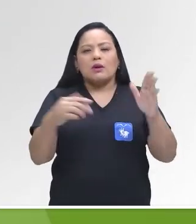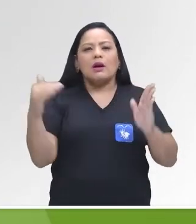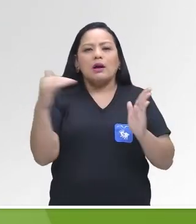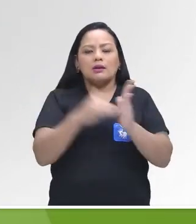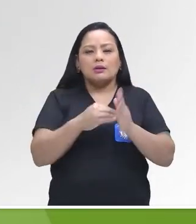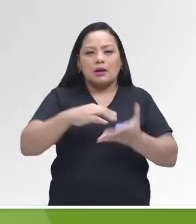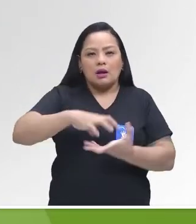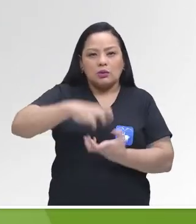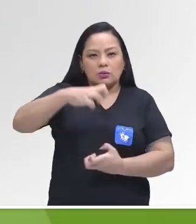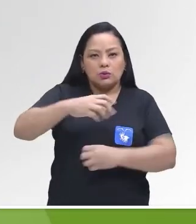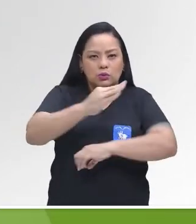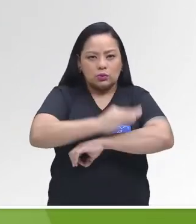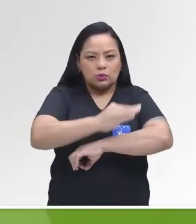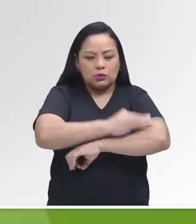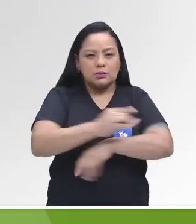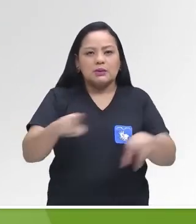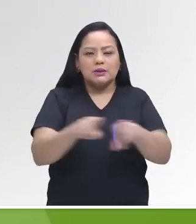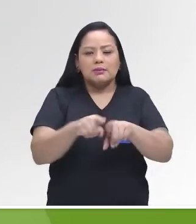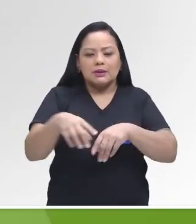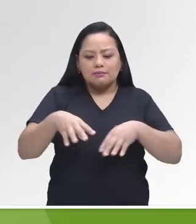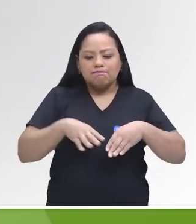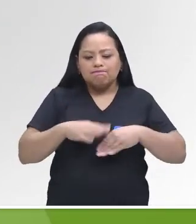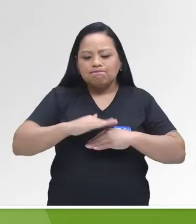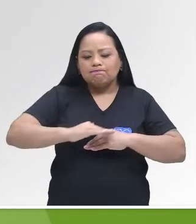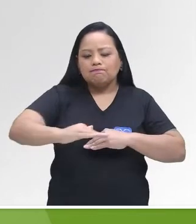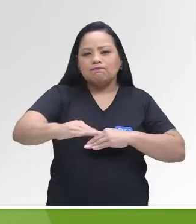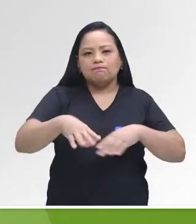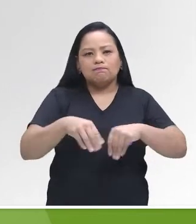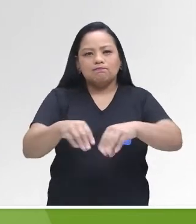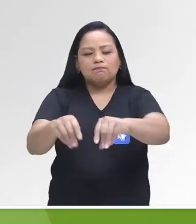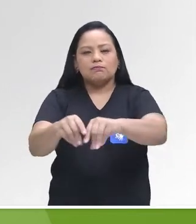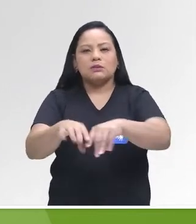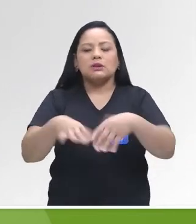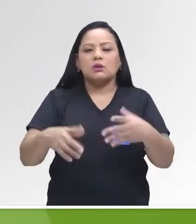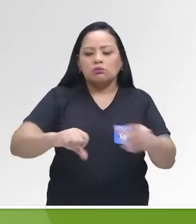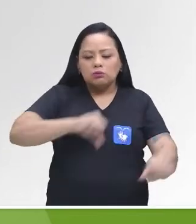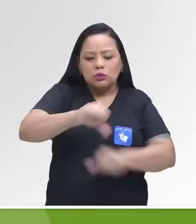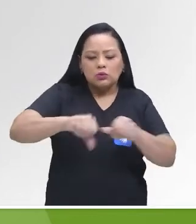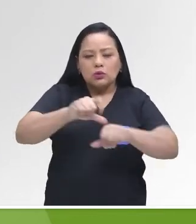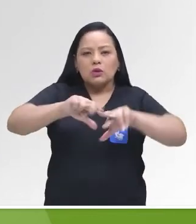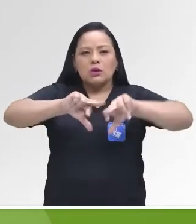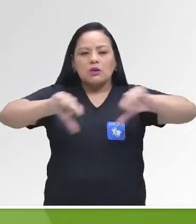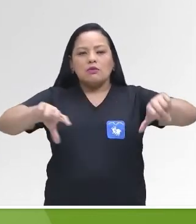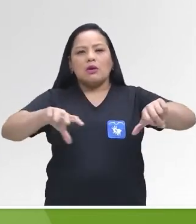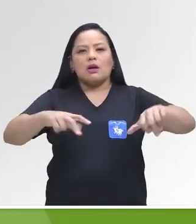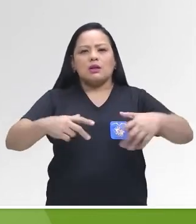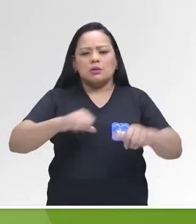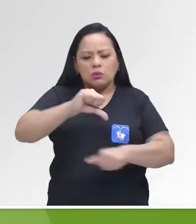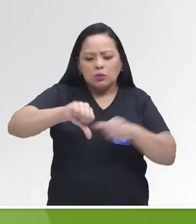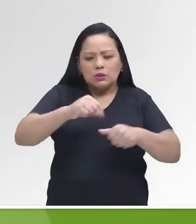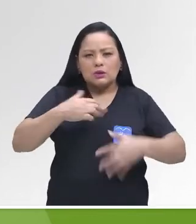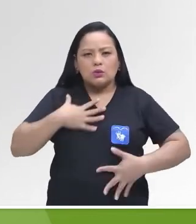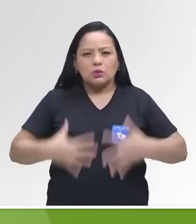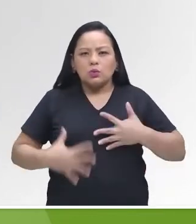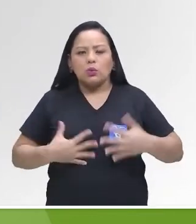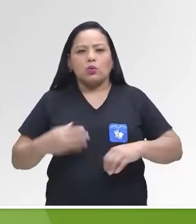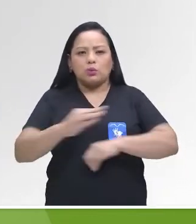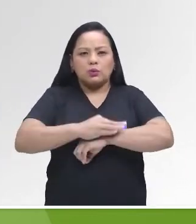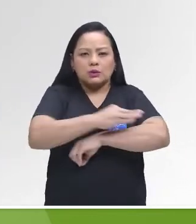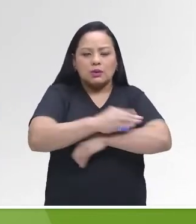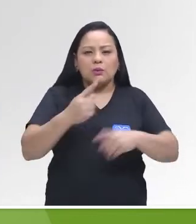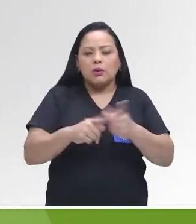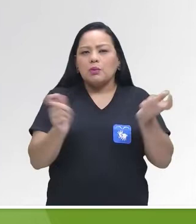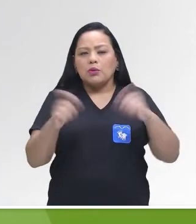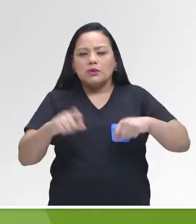fase adulta e aí eles vão para o ambiente terrestre. Então, vão ter várias transformações no corpo deles para possibilitá-los irem